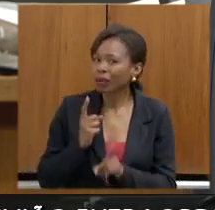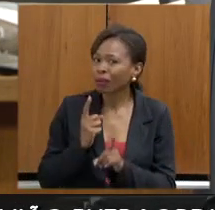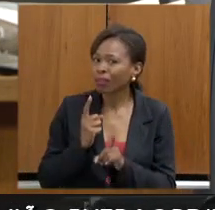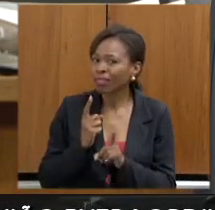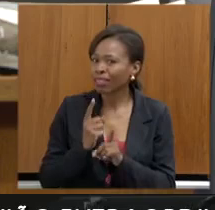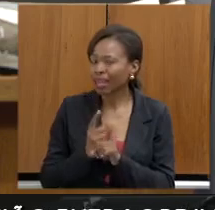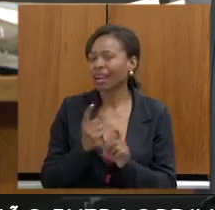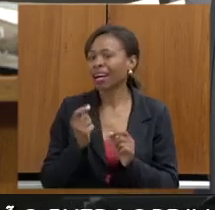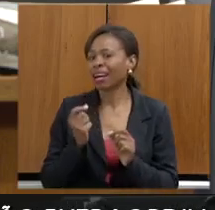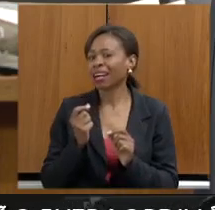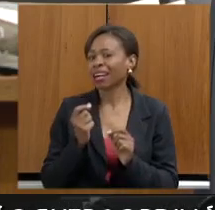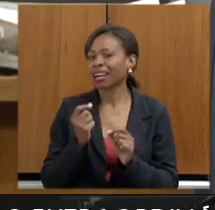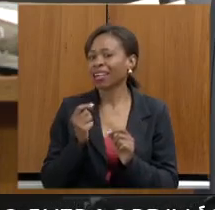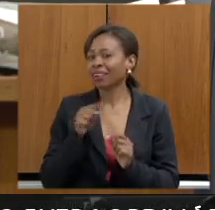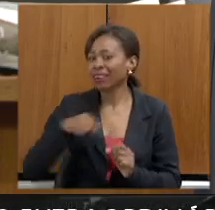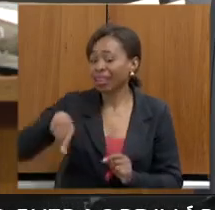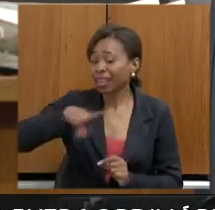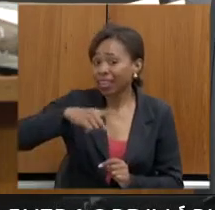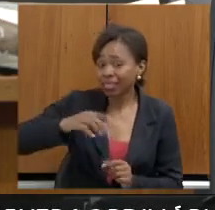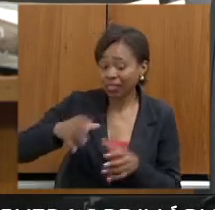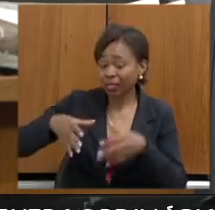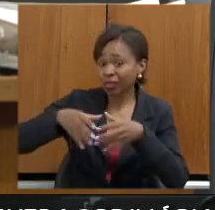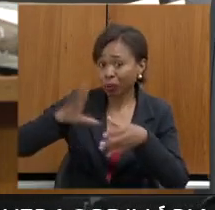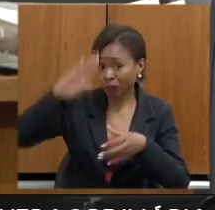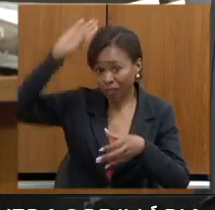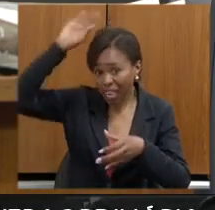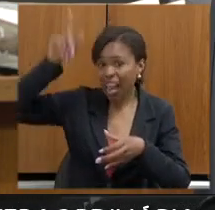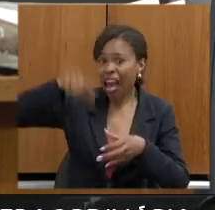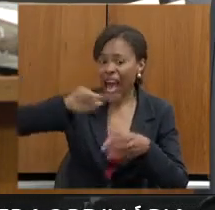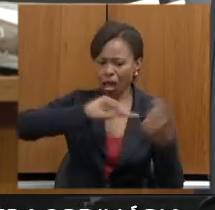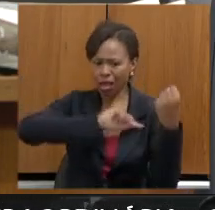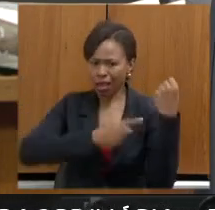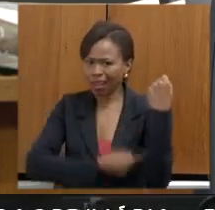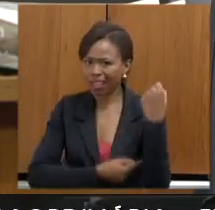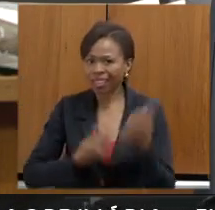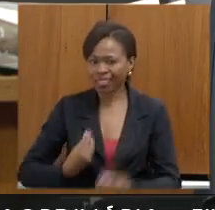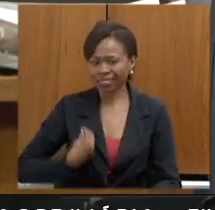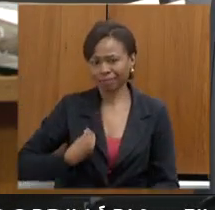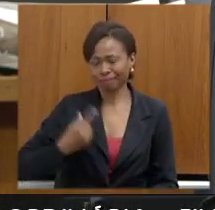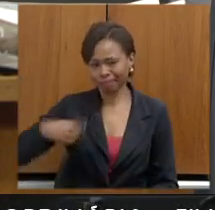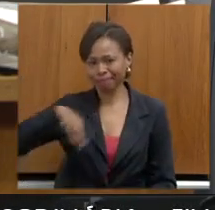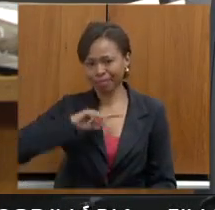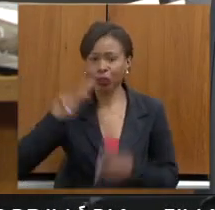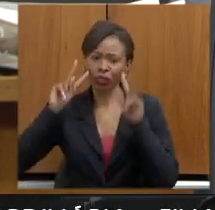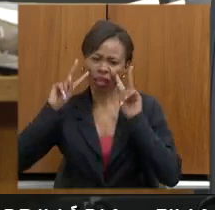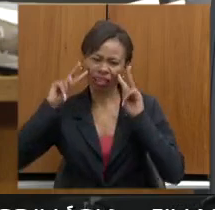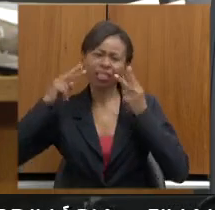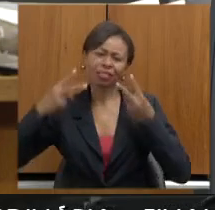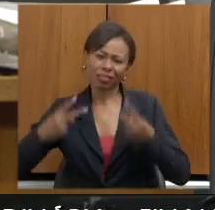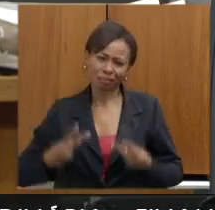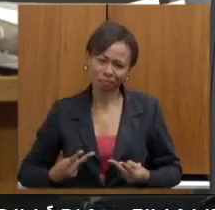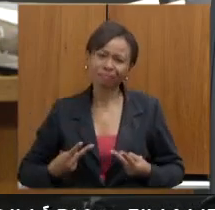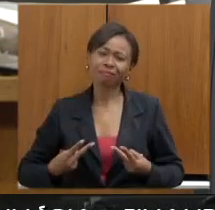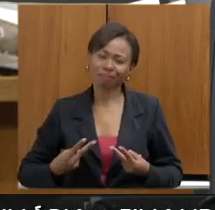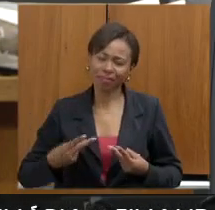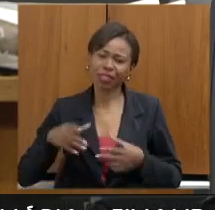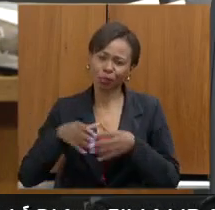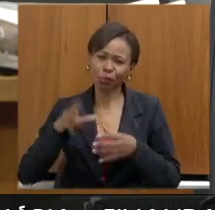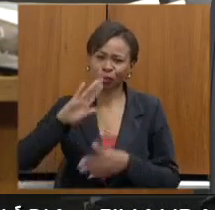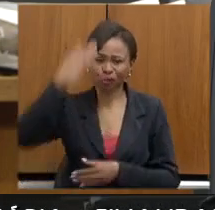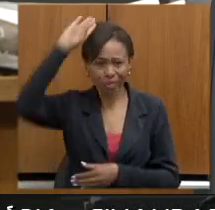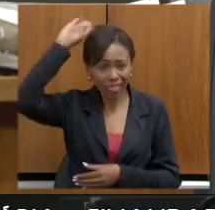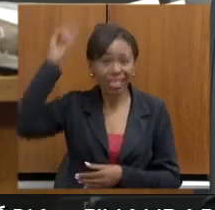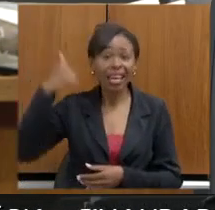parte né dos heróis da nossa vida né do reconhecimento eu já disse aqui para os bombeiros